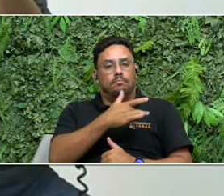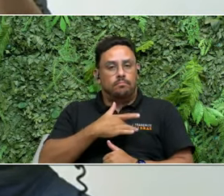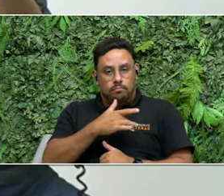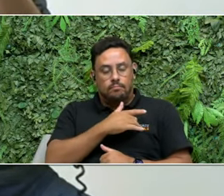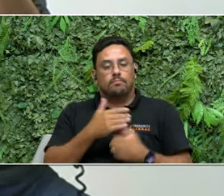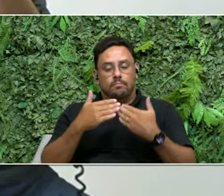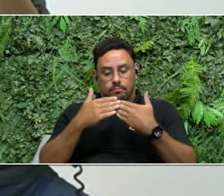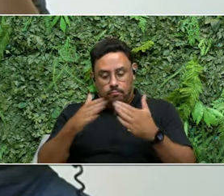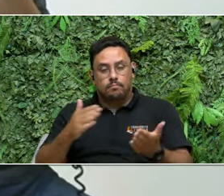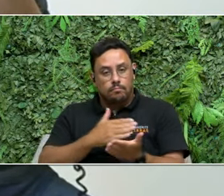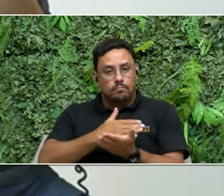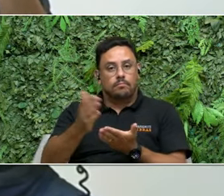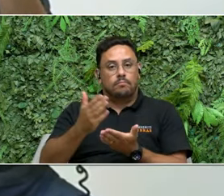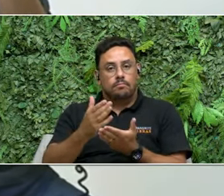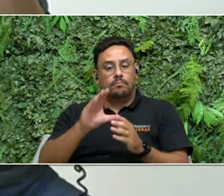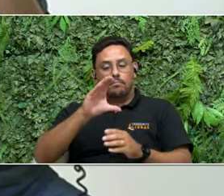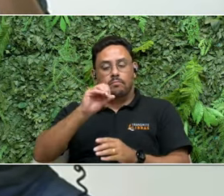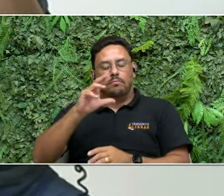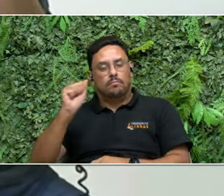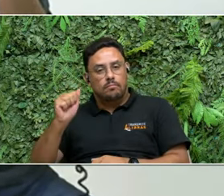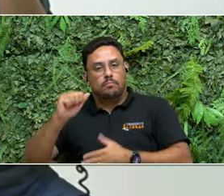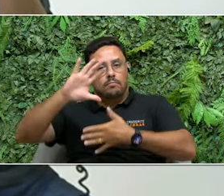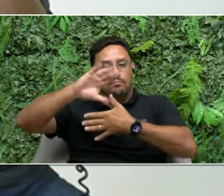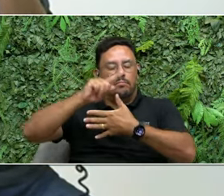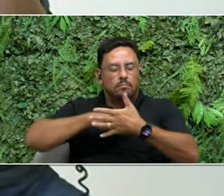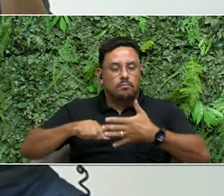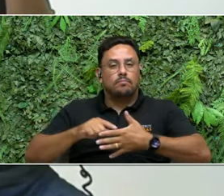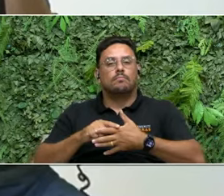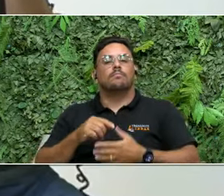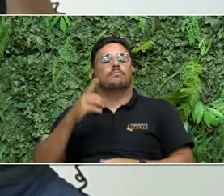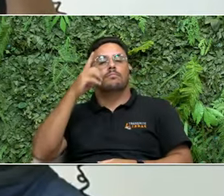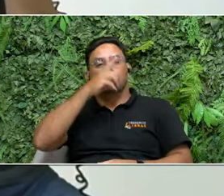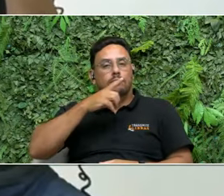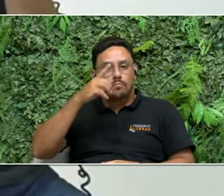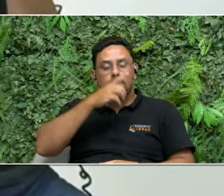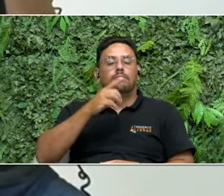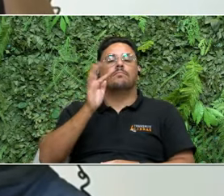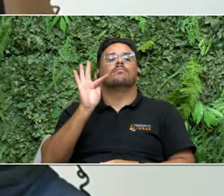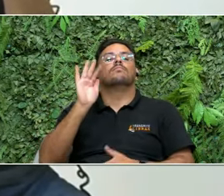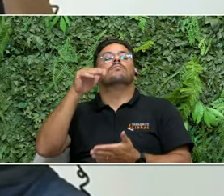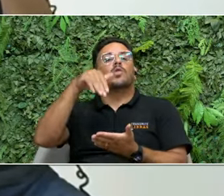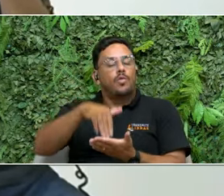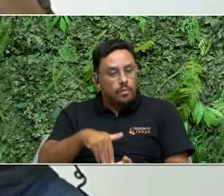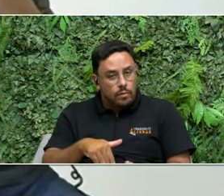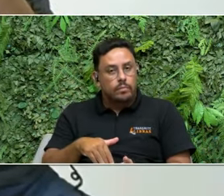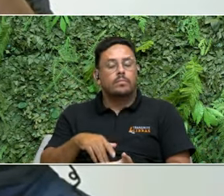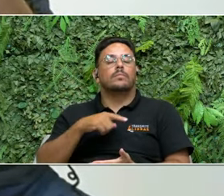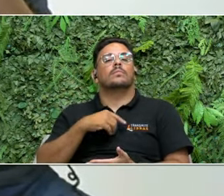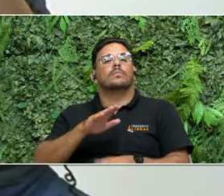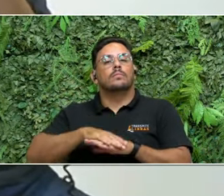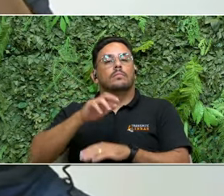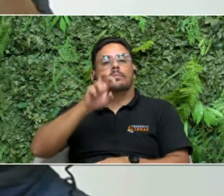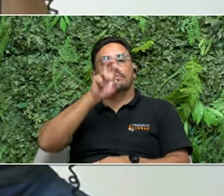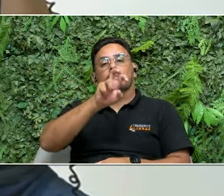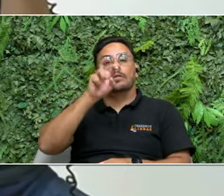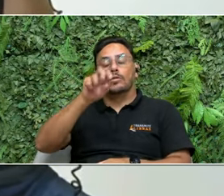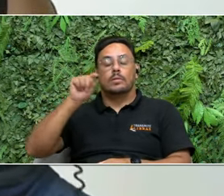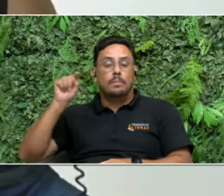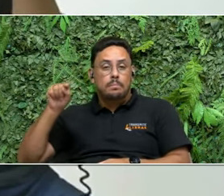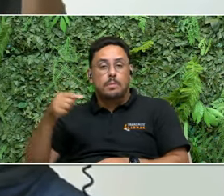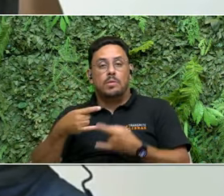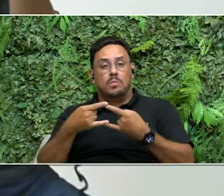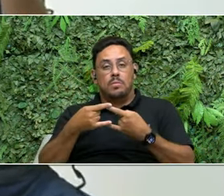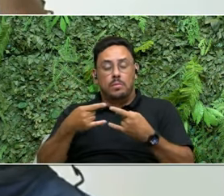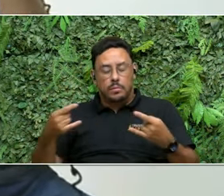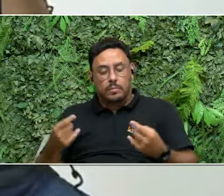estrear né fazer a sua estreia aí na copa sul-americana e no domingo Afinal aí praticamente já temos a carga de mais de 55.000 ingressos